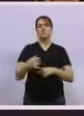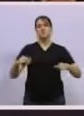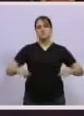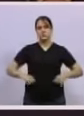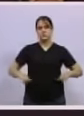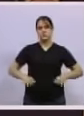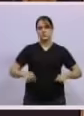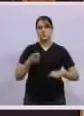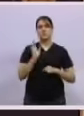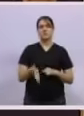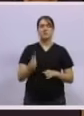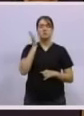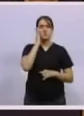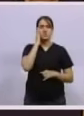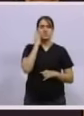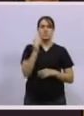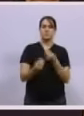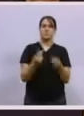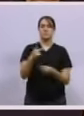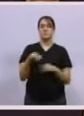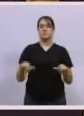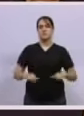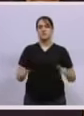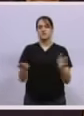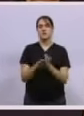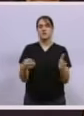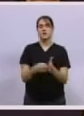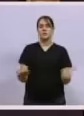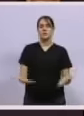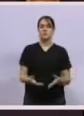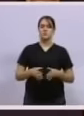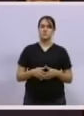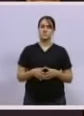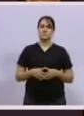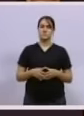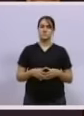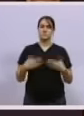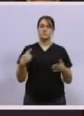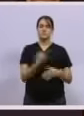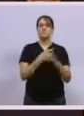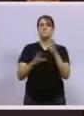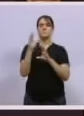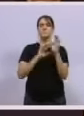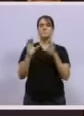você sabe o que você já passou para chegar até o dia de hoje. E aí a gente canta.